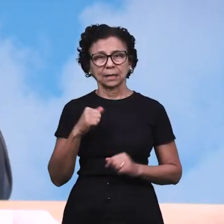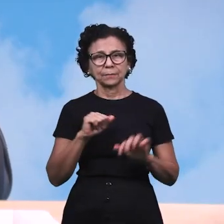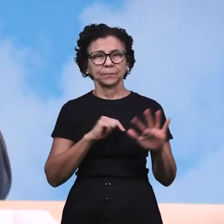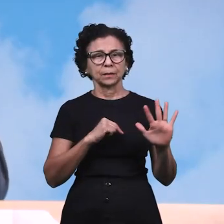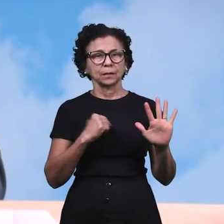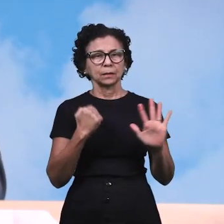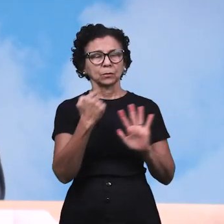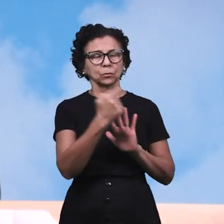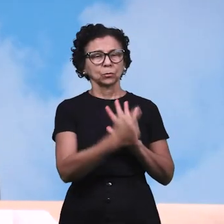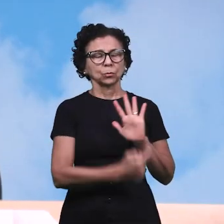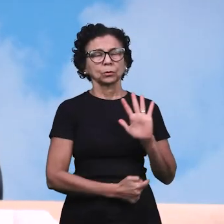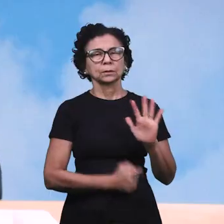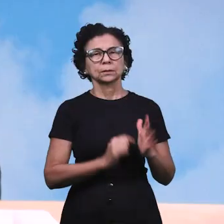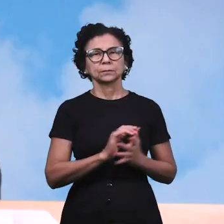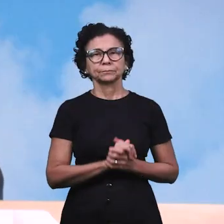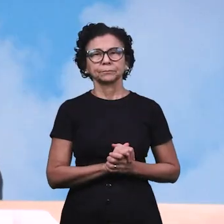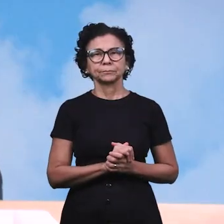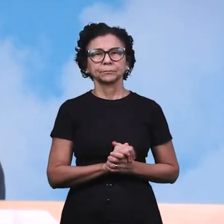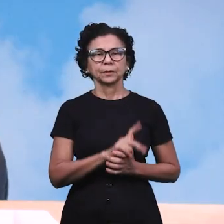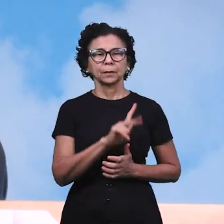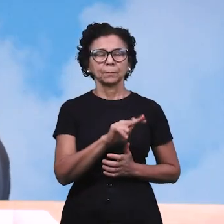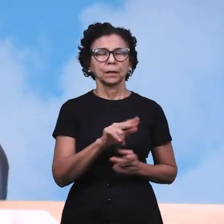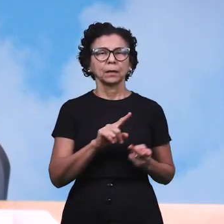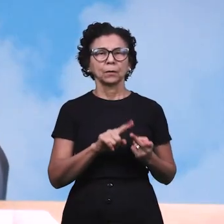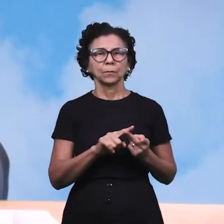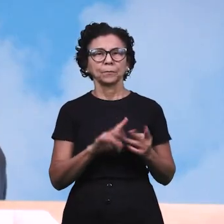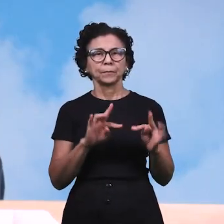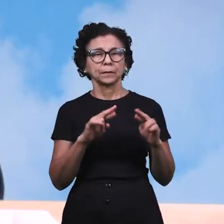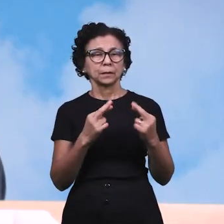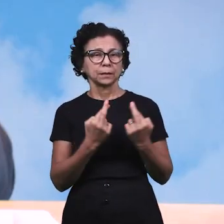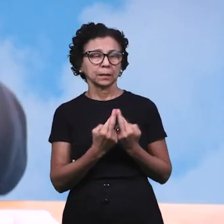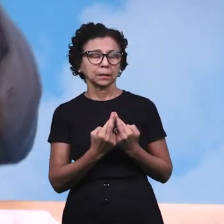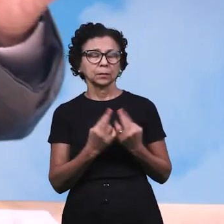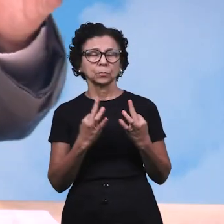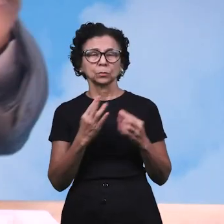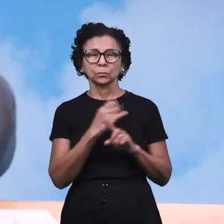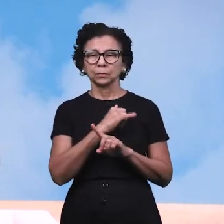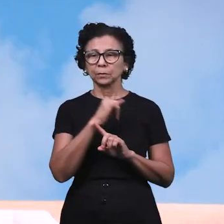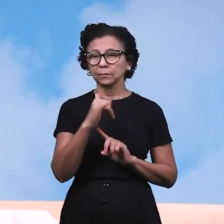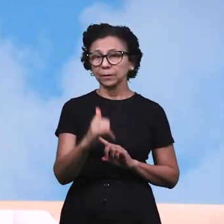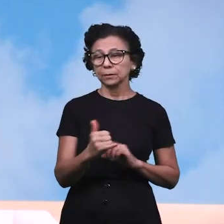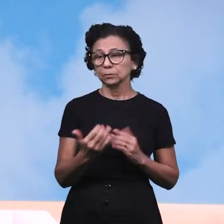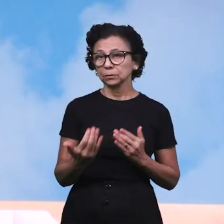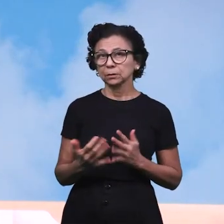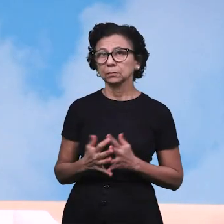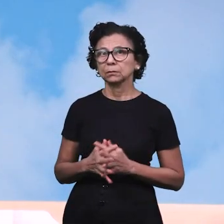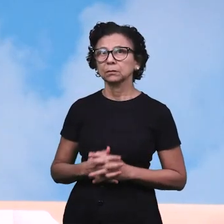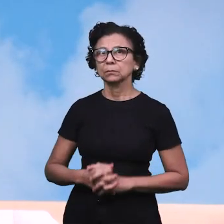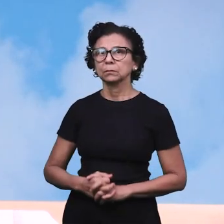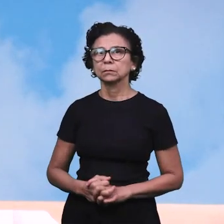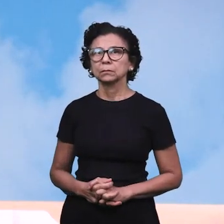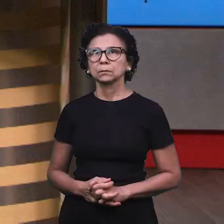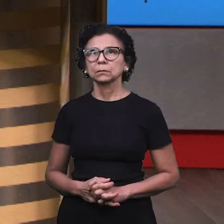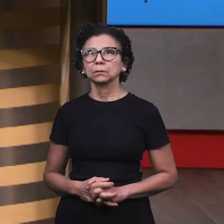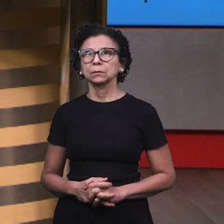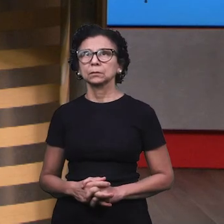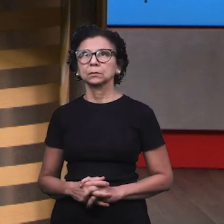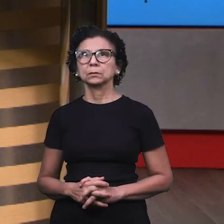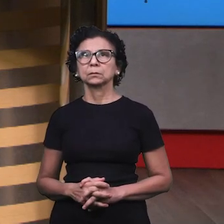tribos de Israel, o chamado de Israel como pai, tudo é profético, não é? Aí pode falar. Muito bom, né? Não